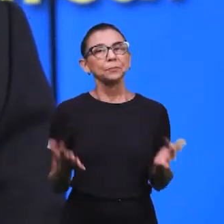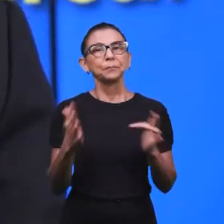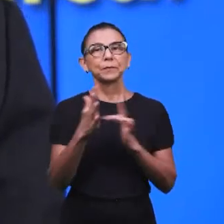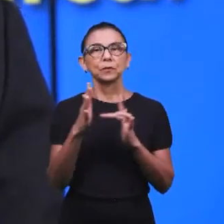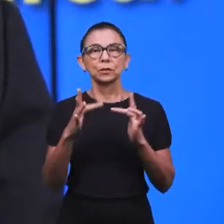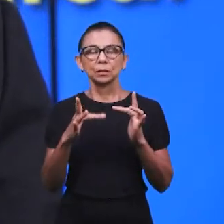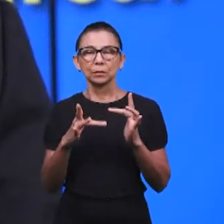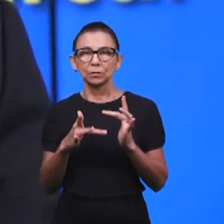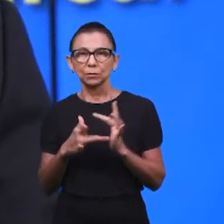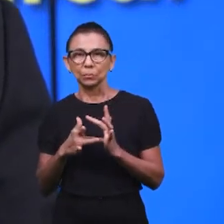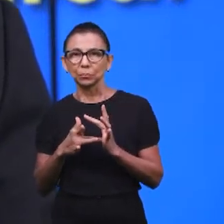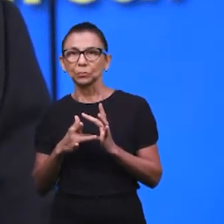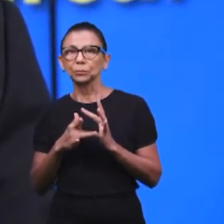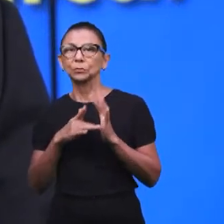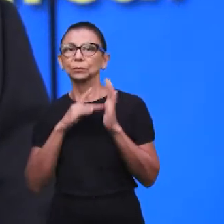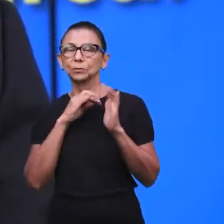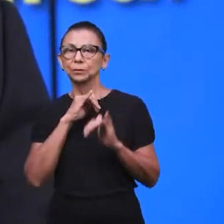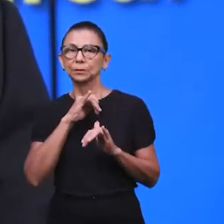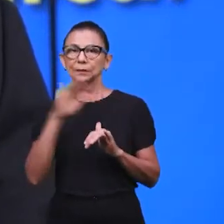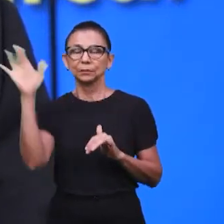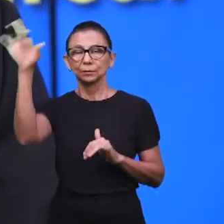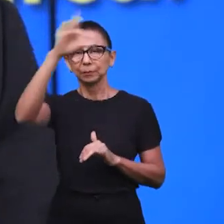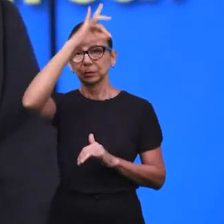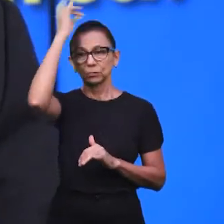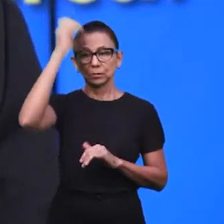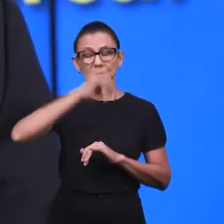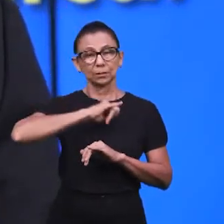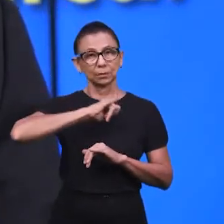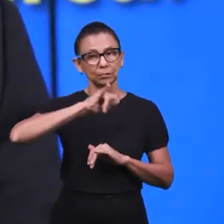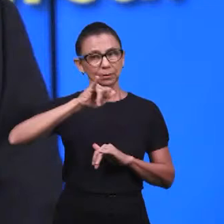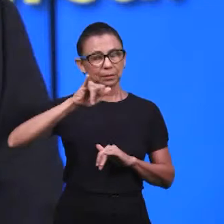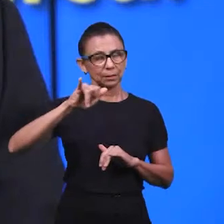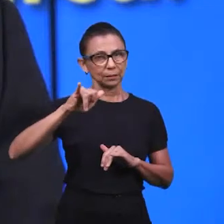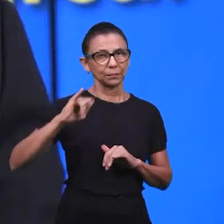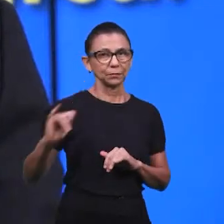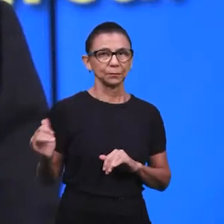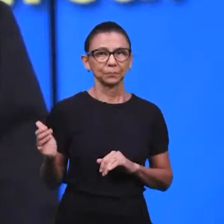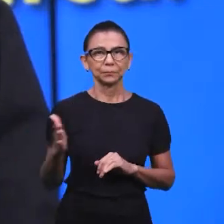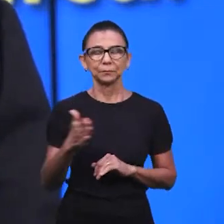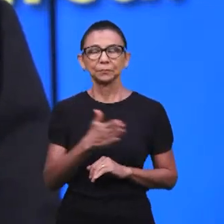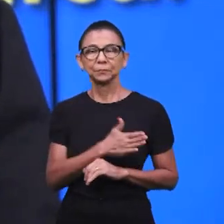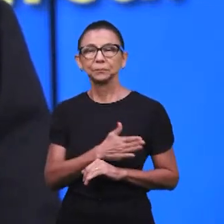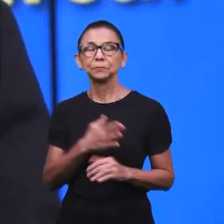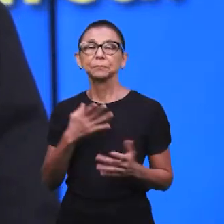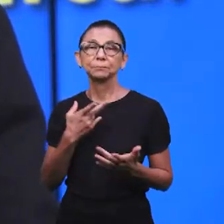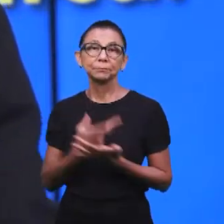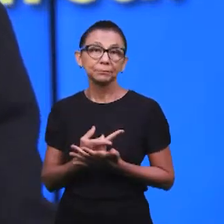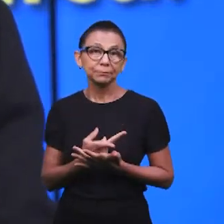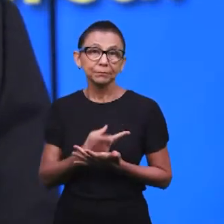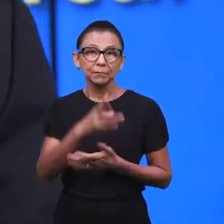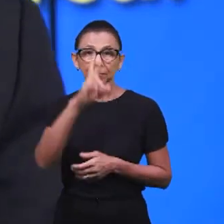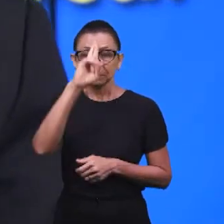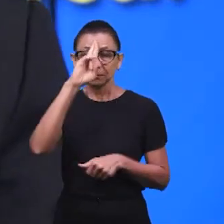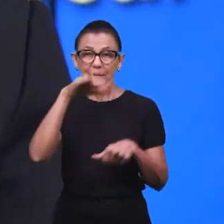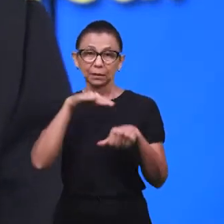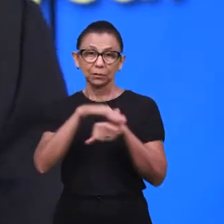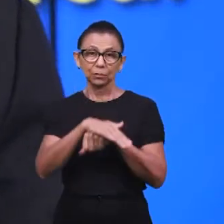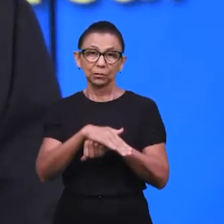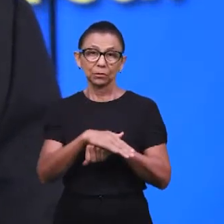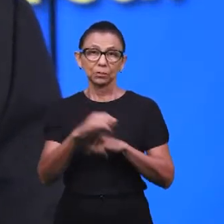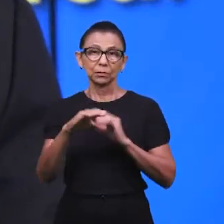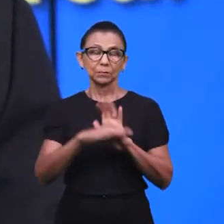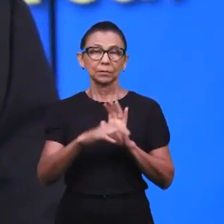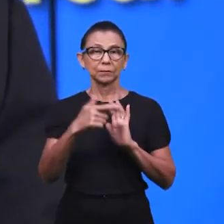Jesus. A voz da rola é o Espírito Santo falando através da igreja. Muito bem colocado. E é o que vai acontecer